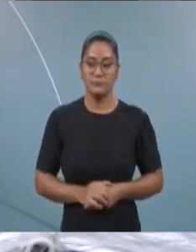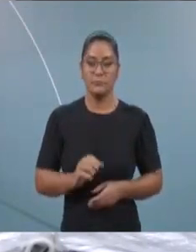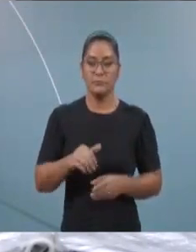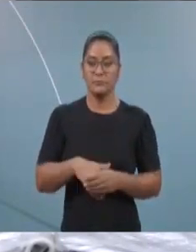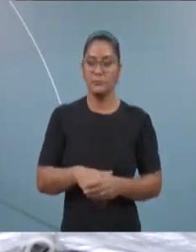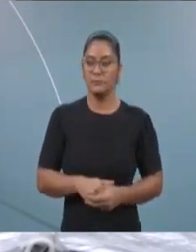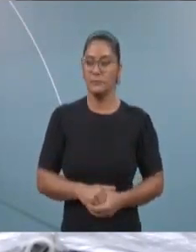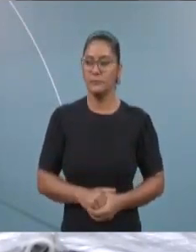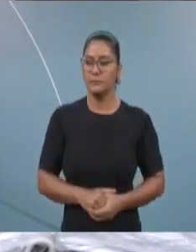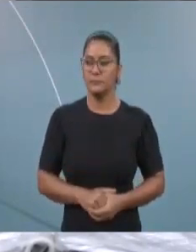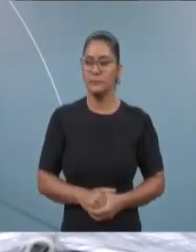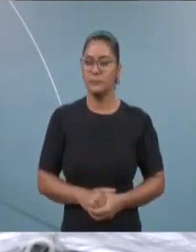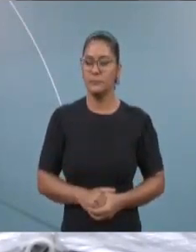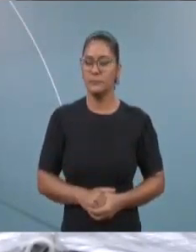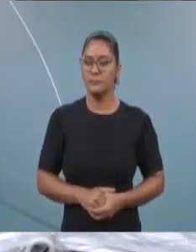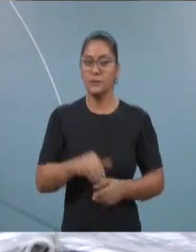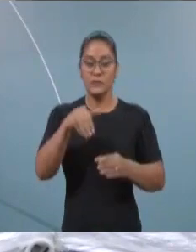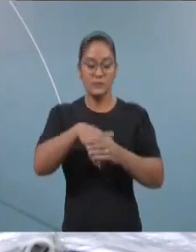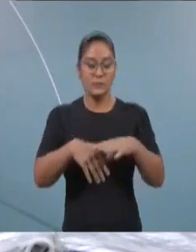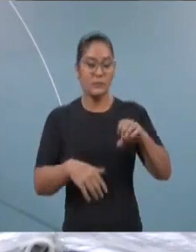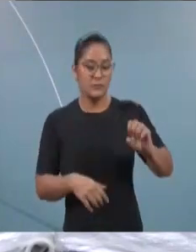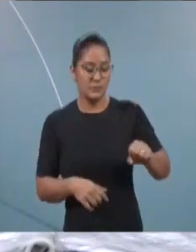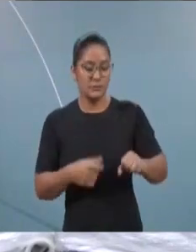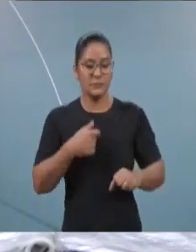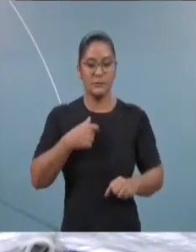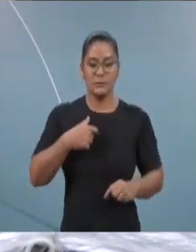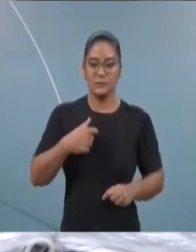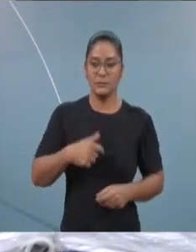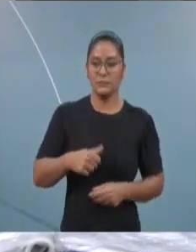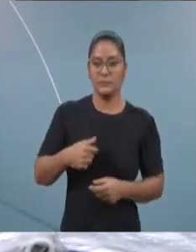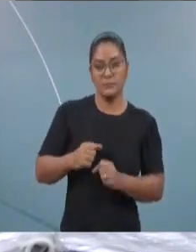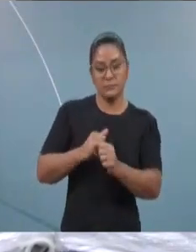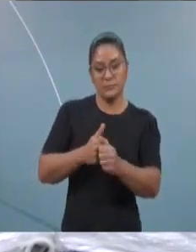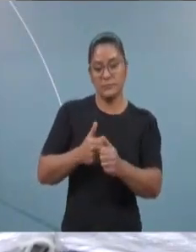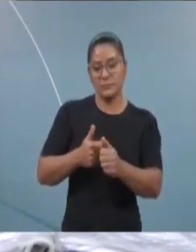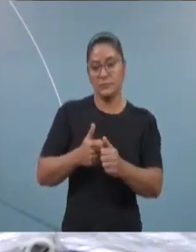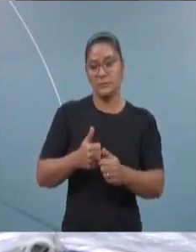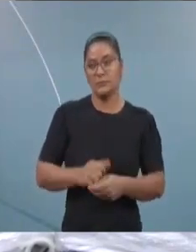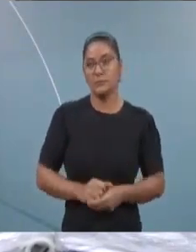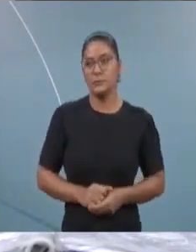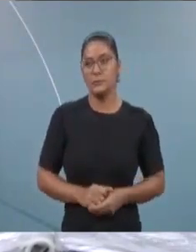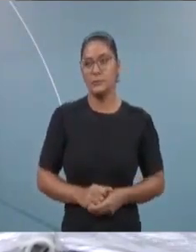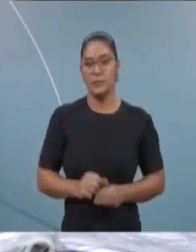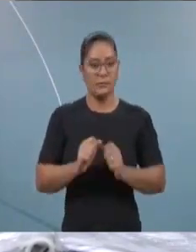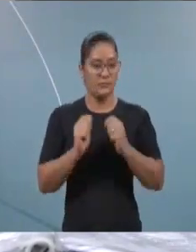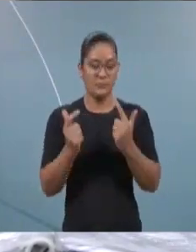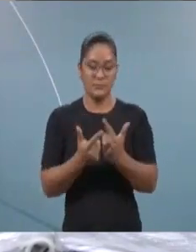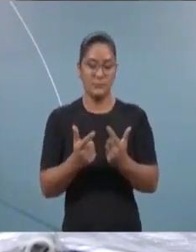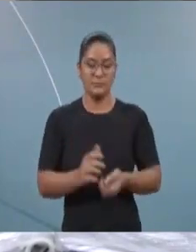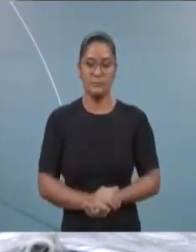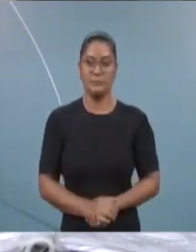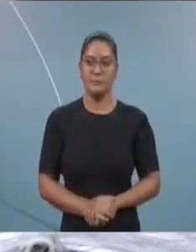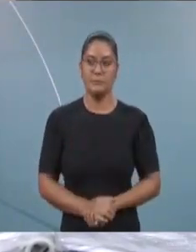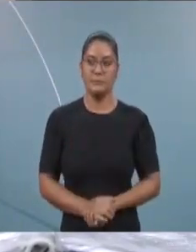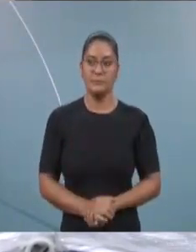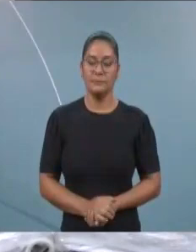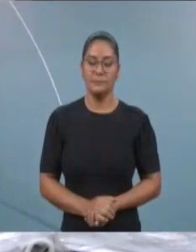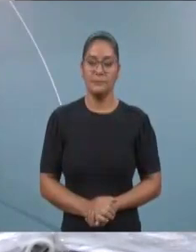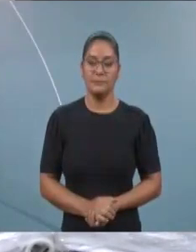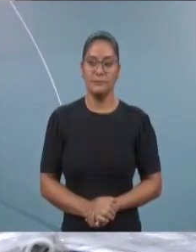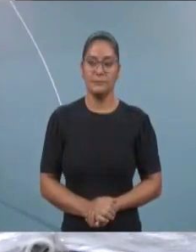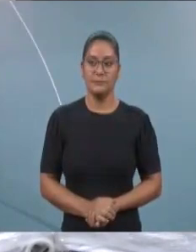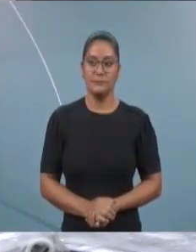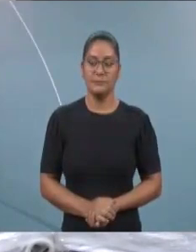sou eu S votar vou votar a favor porque eu quero ser uma Maria com as outras Mas isso não é competência da Assembleia não